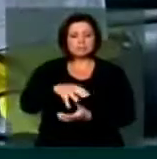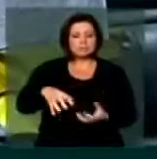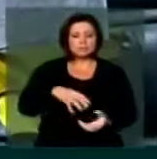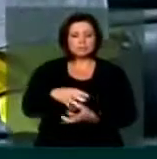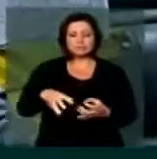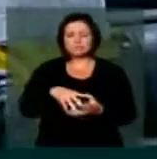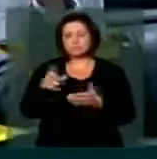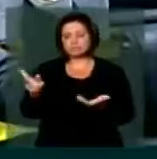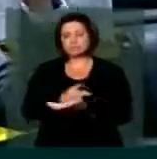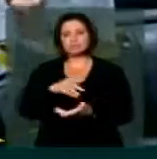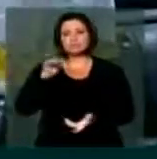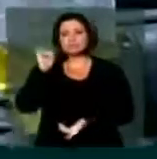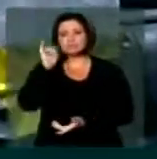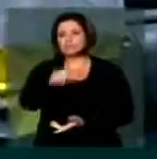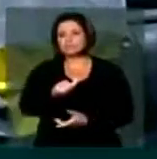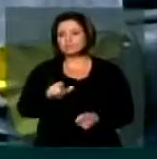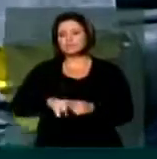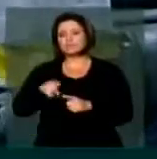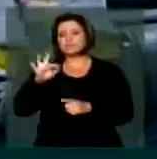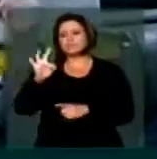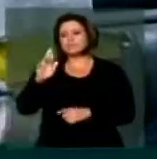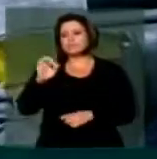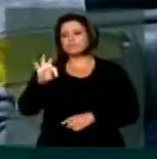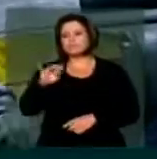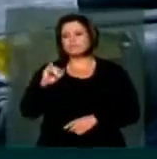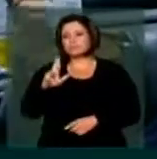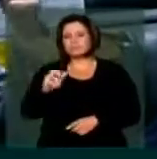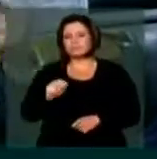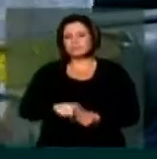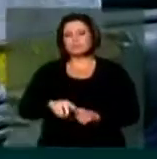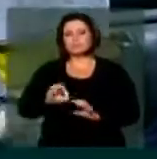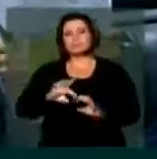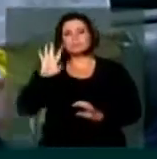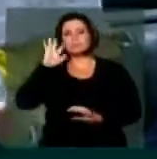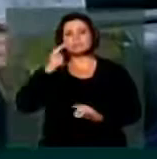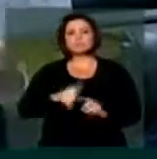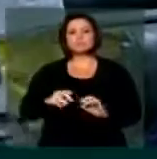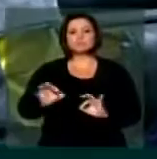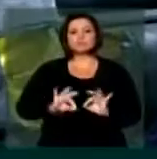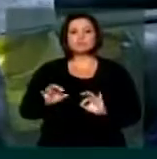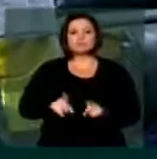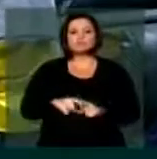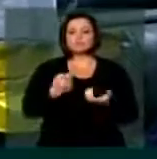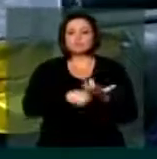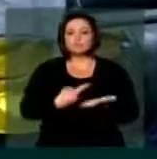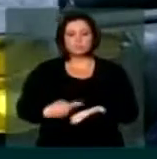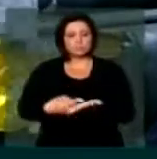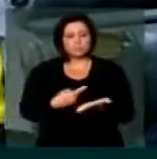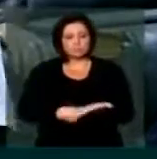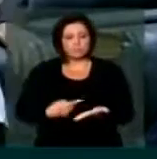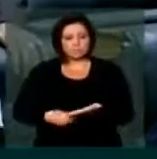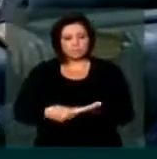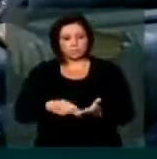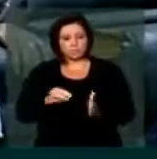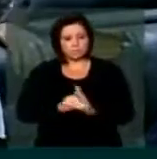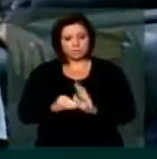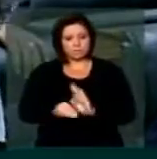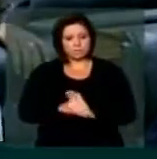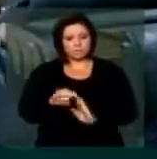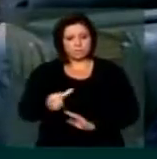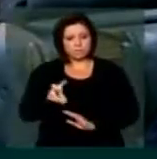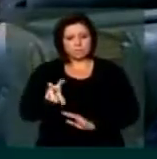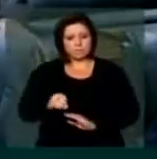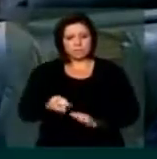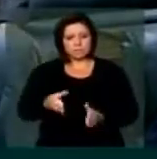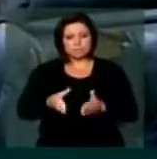em aeroportos e fronteira e que foram resolvidos a partir da negociação da emissão da